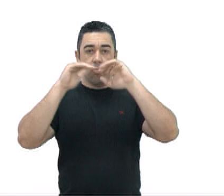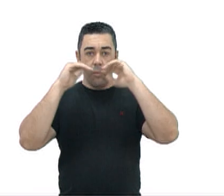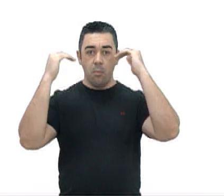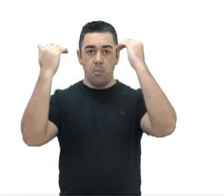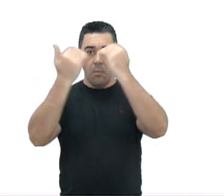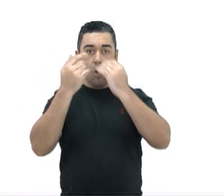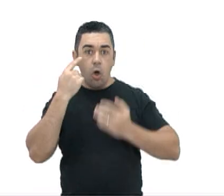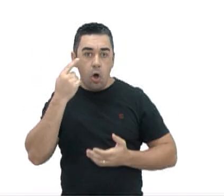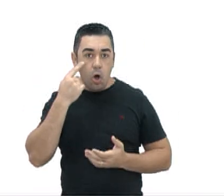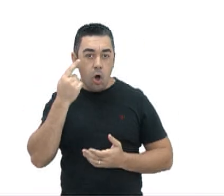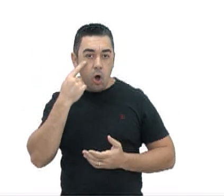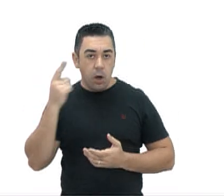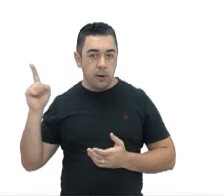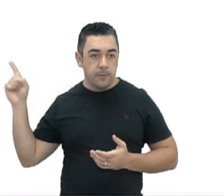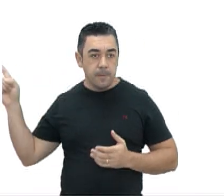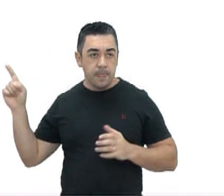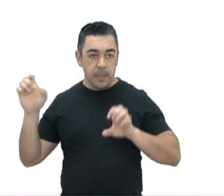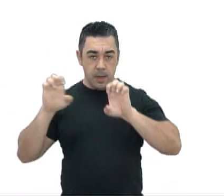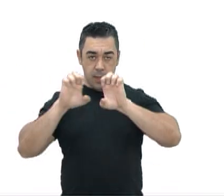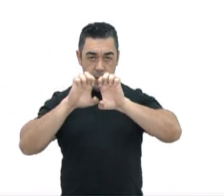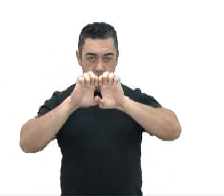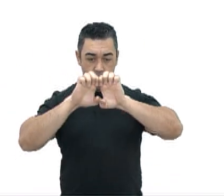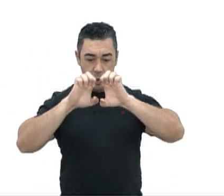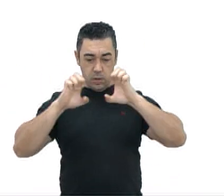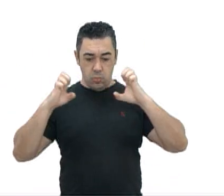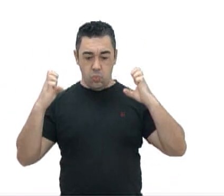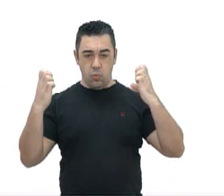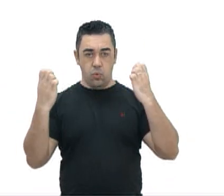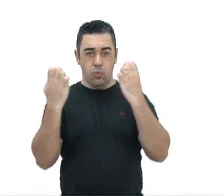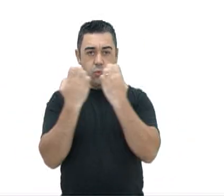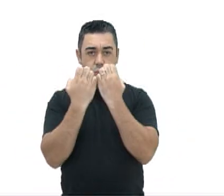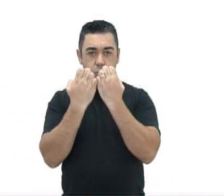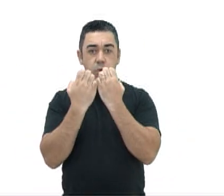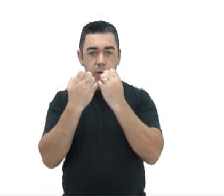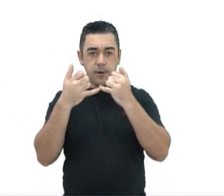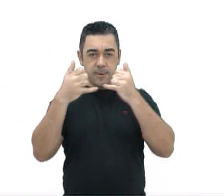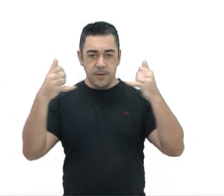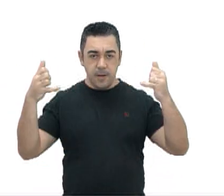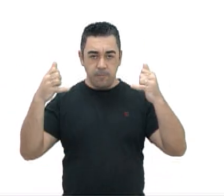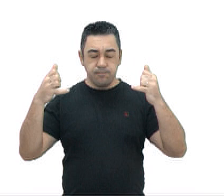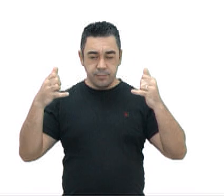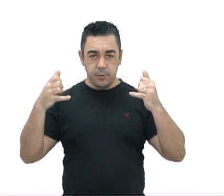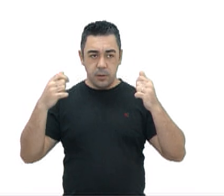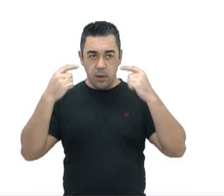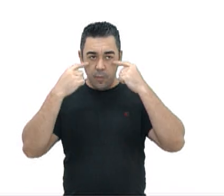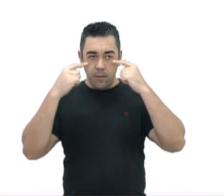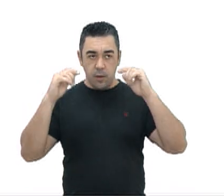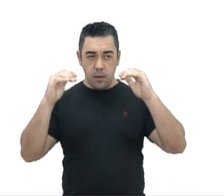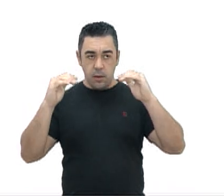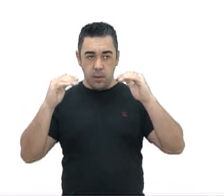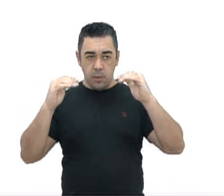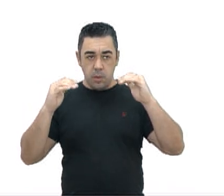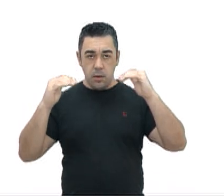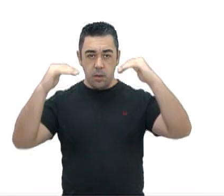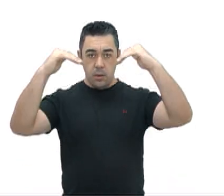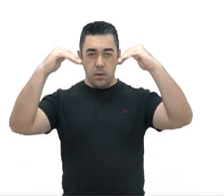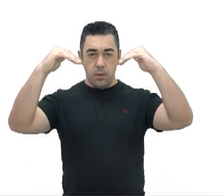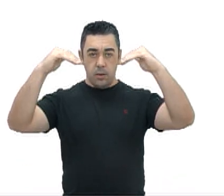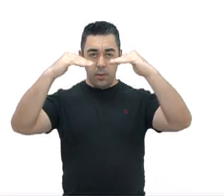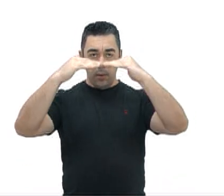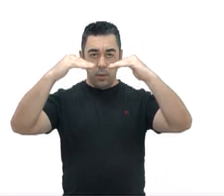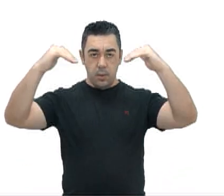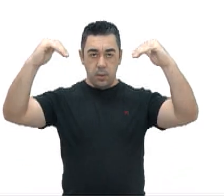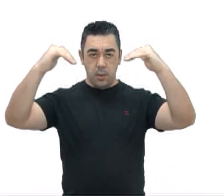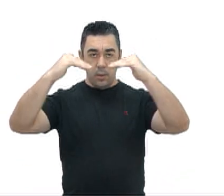tela, você está vendo a linha do equador bem no centro dessa esfera. Agora, se você olhar com mais atenção, você vai perceber que na